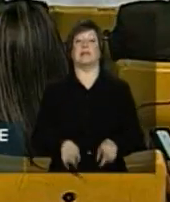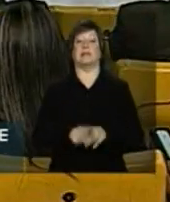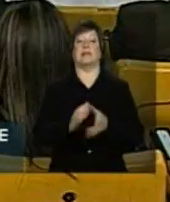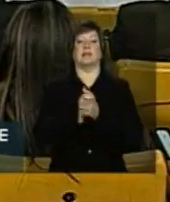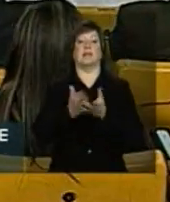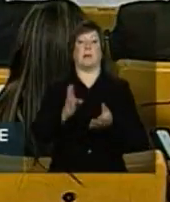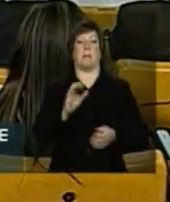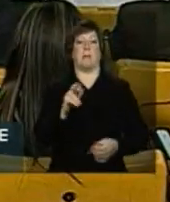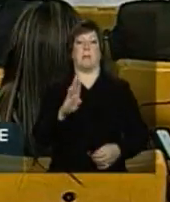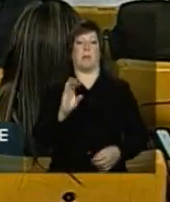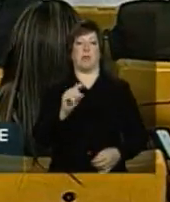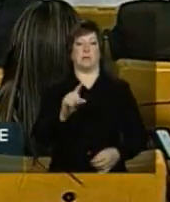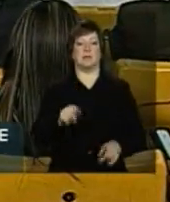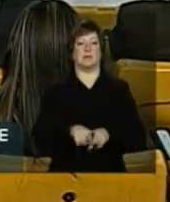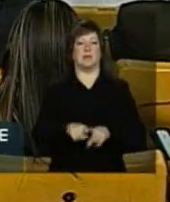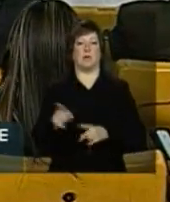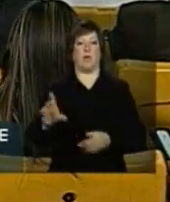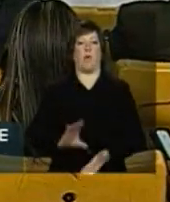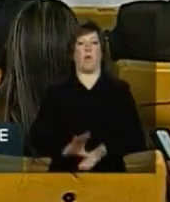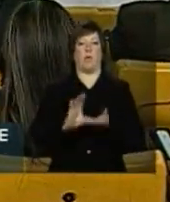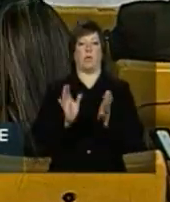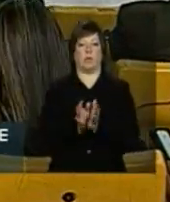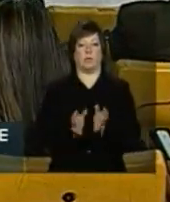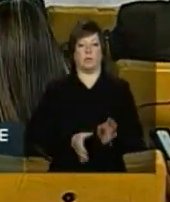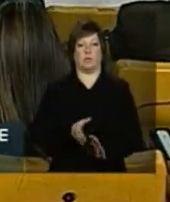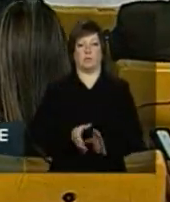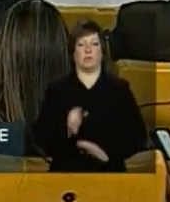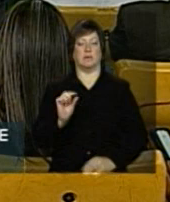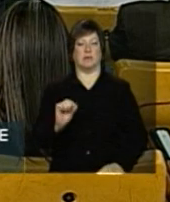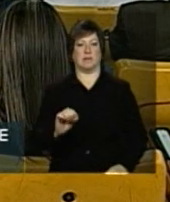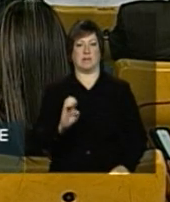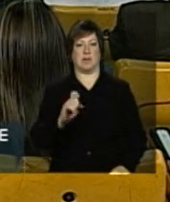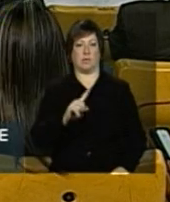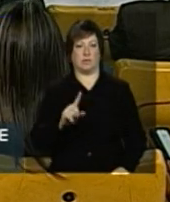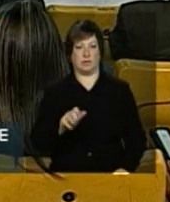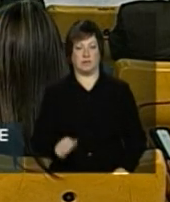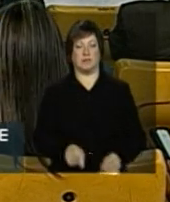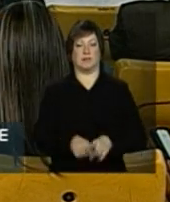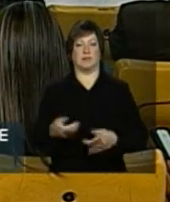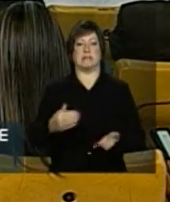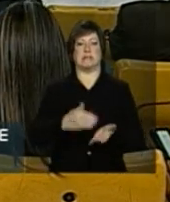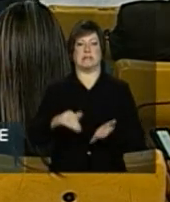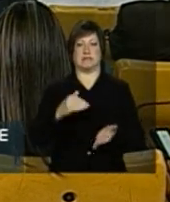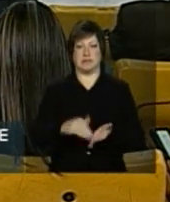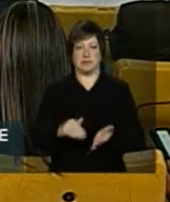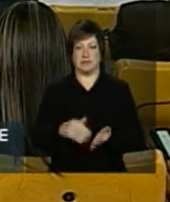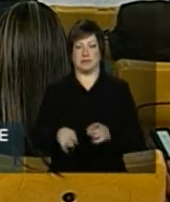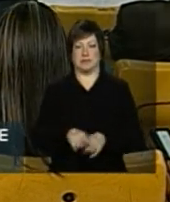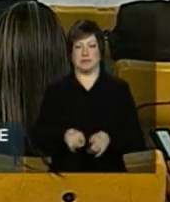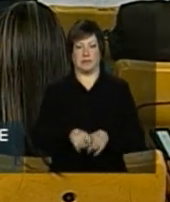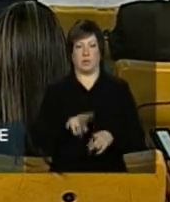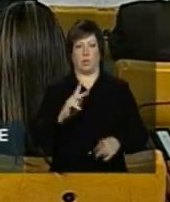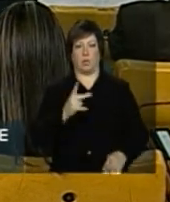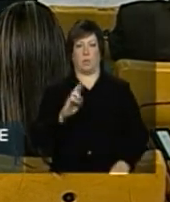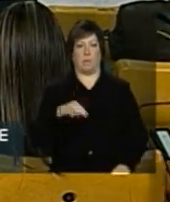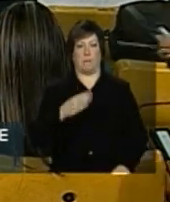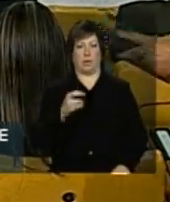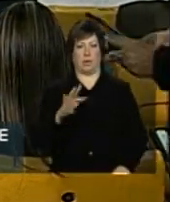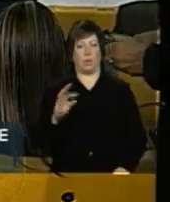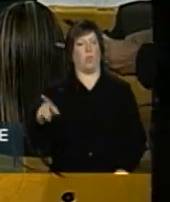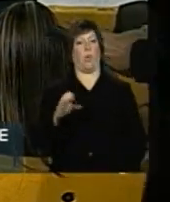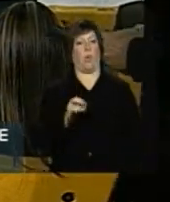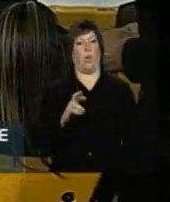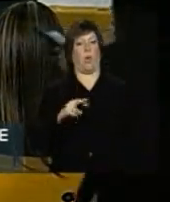Elsa eh cumprimentar também aqui junto ao nosso secretário Coronel Humberto que coordena